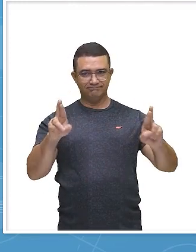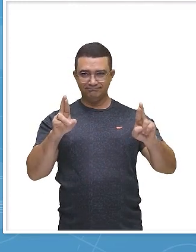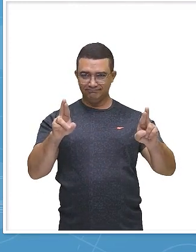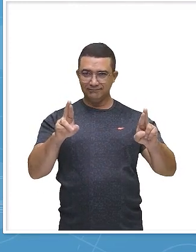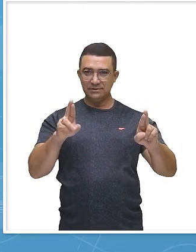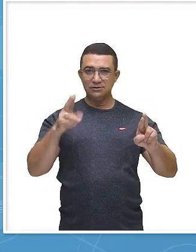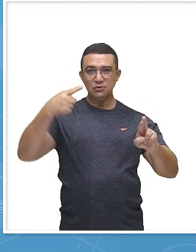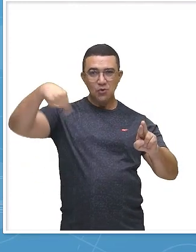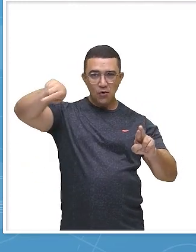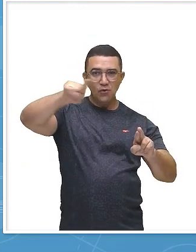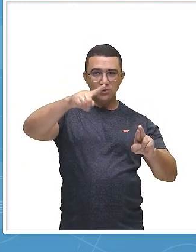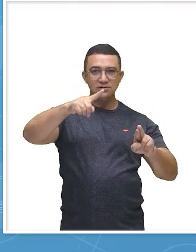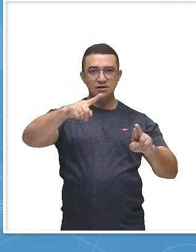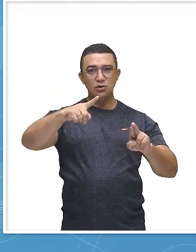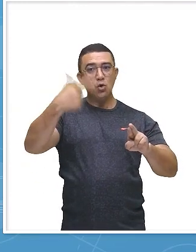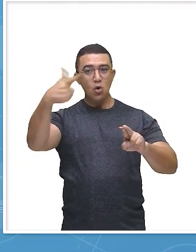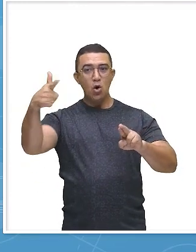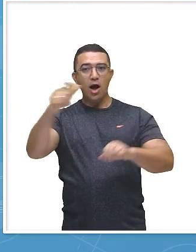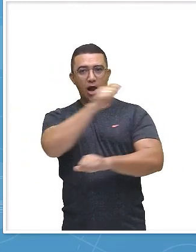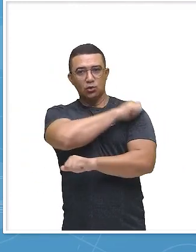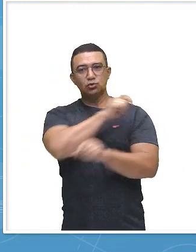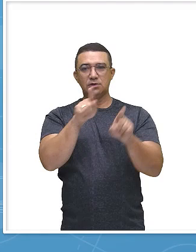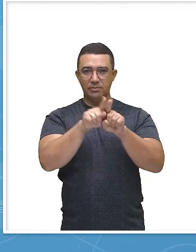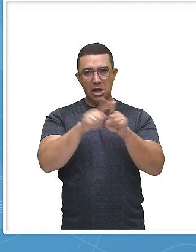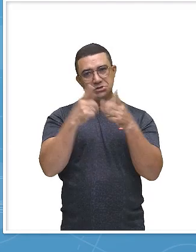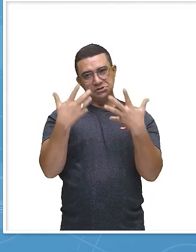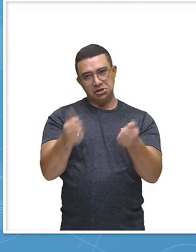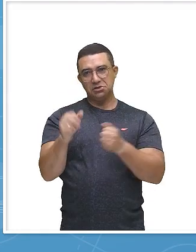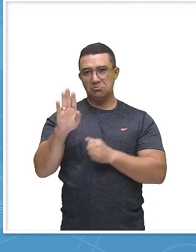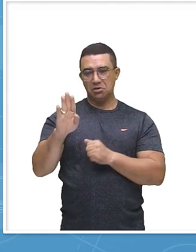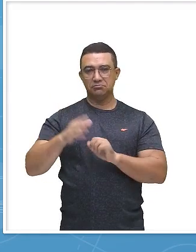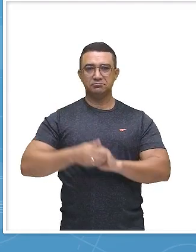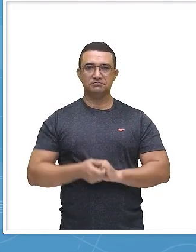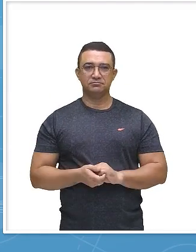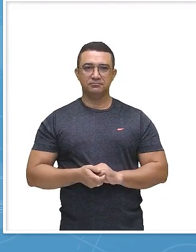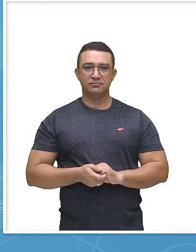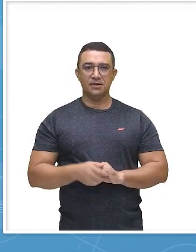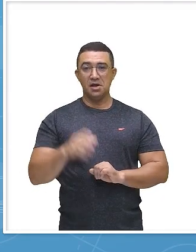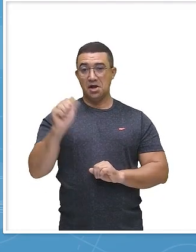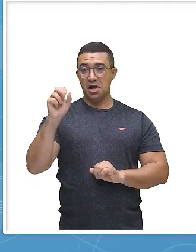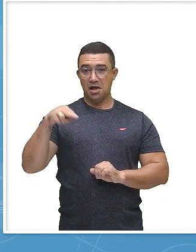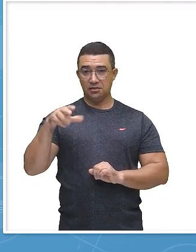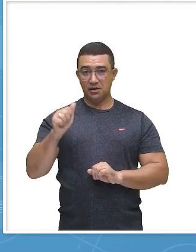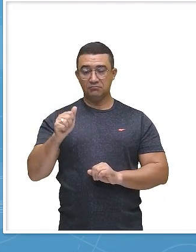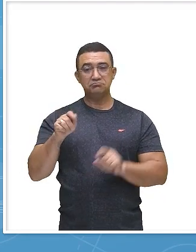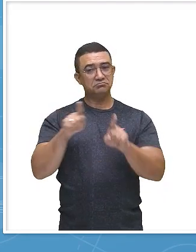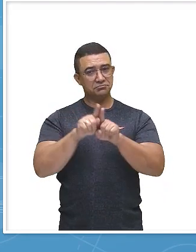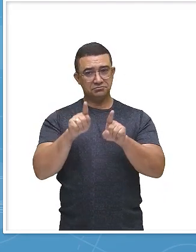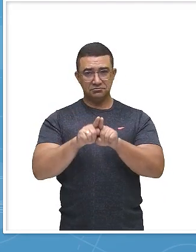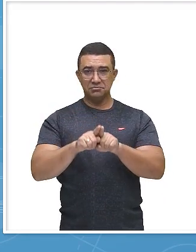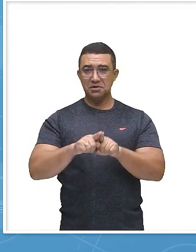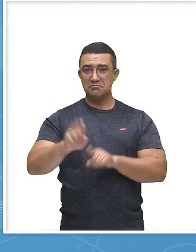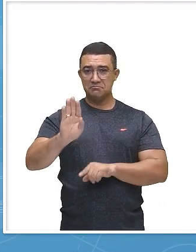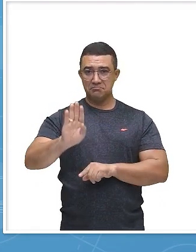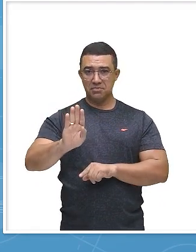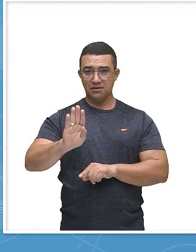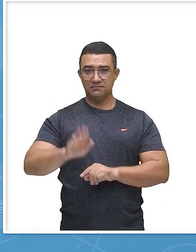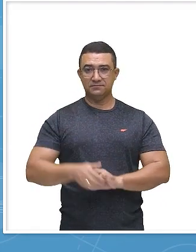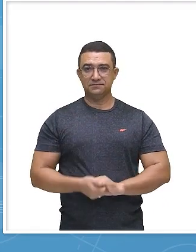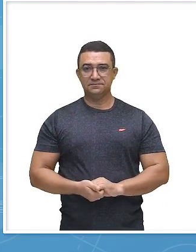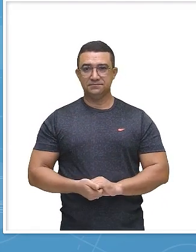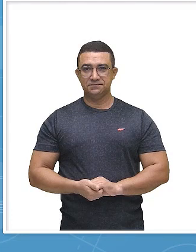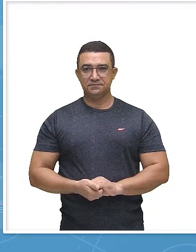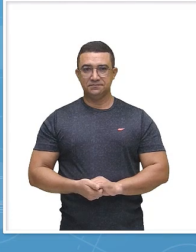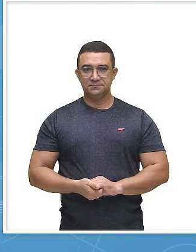concordam com você. A Ana Beatriz também está junto com o Matheus dizendo, é a letra B,